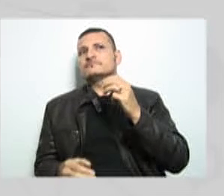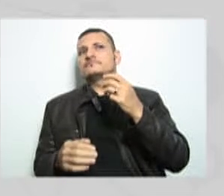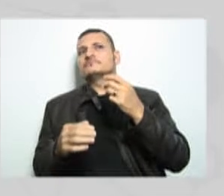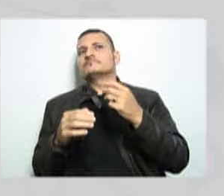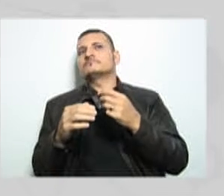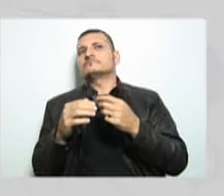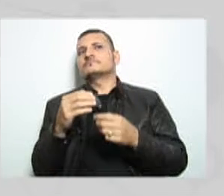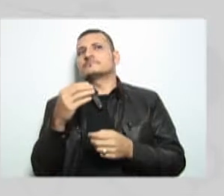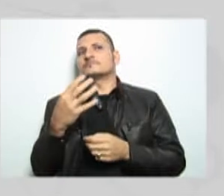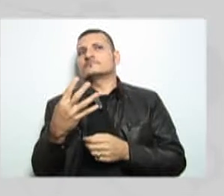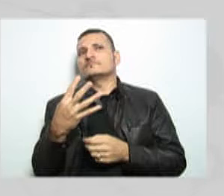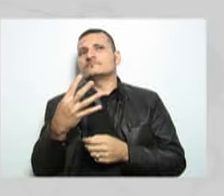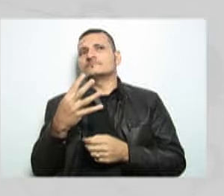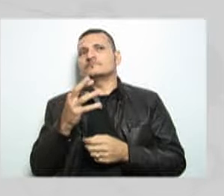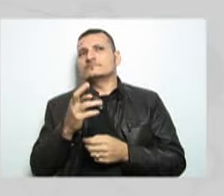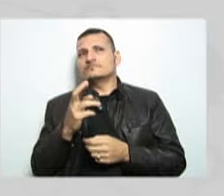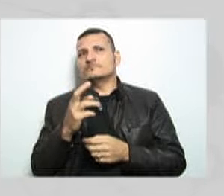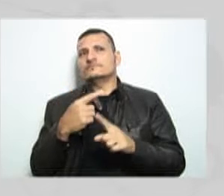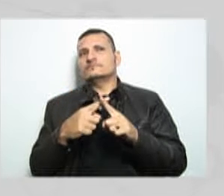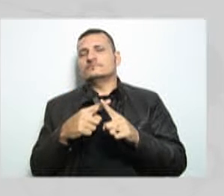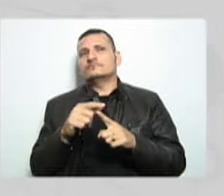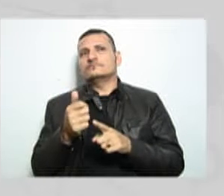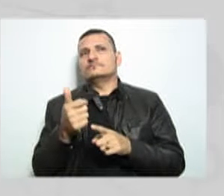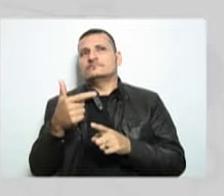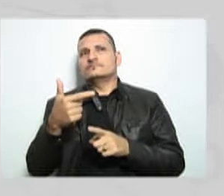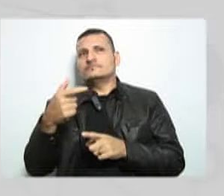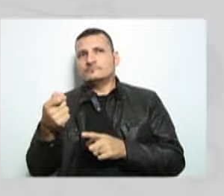120, certo? E